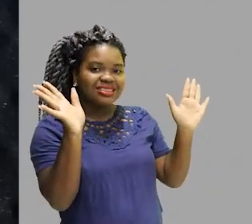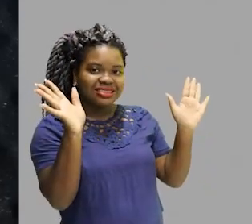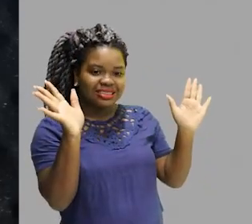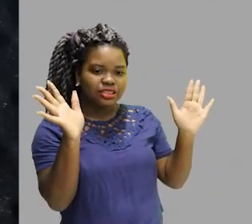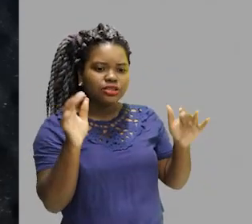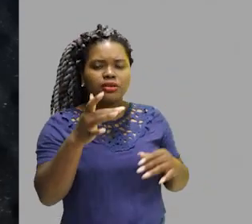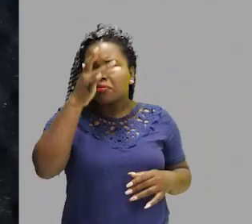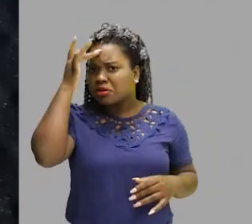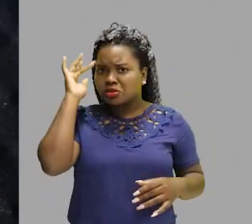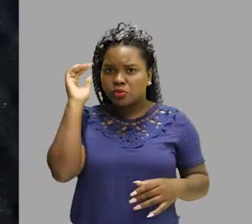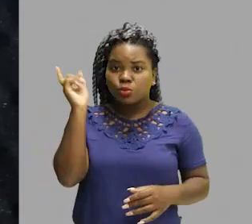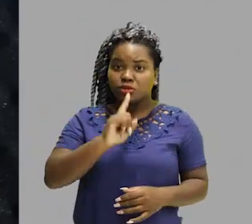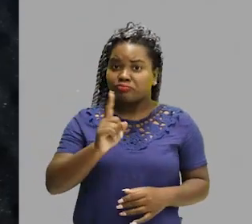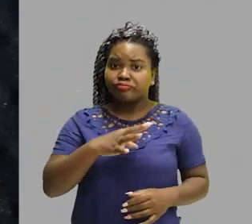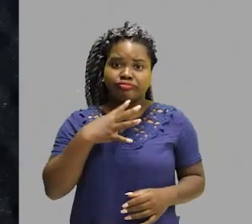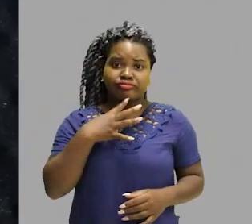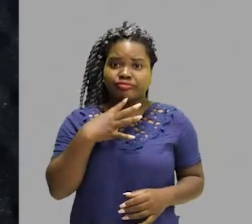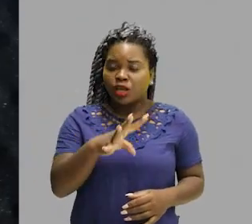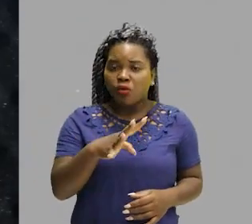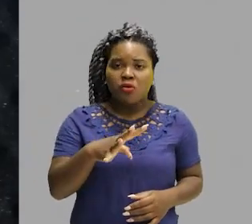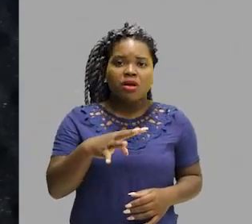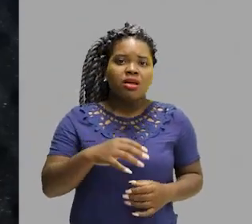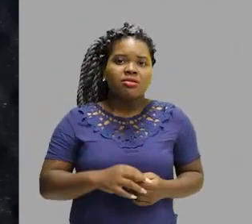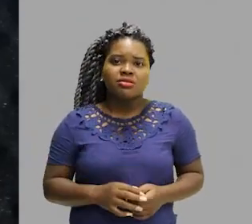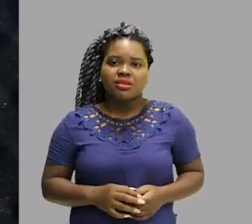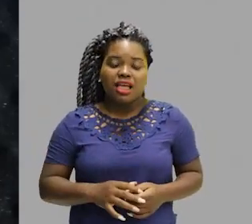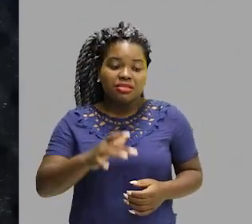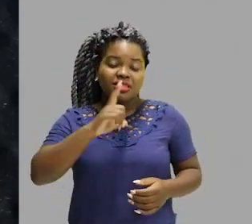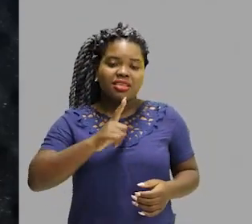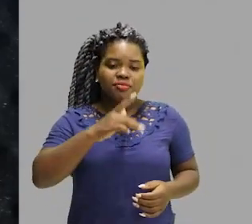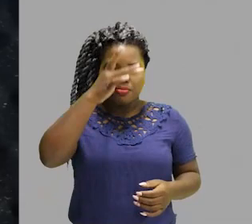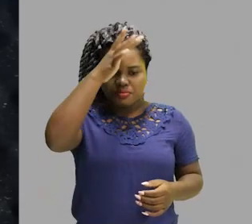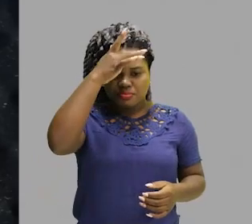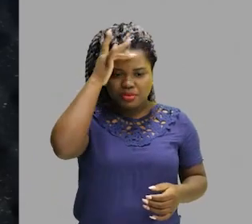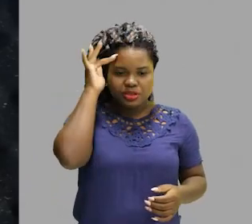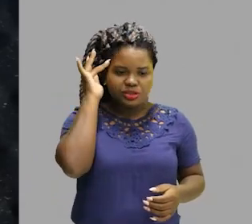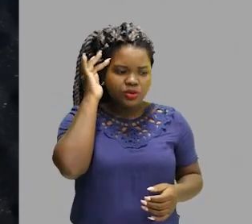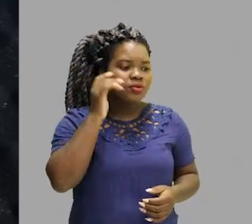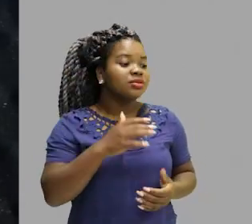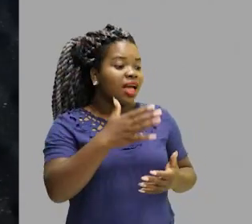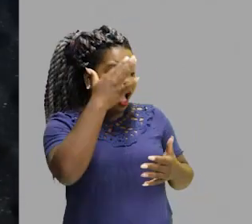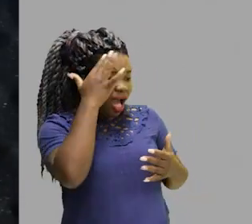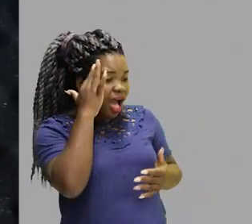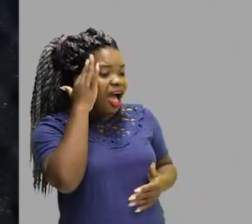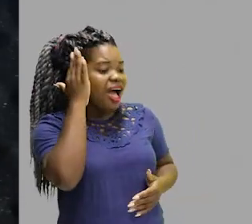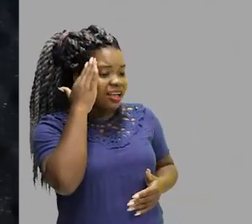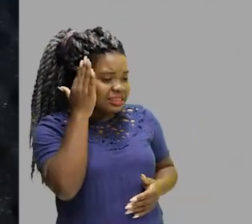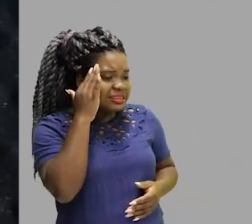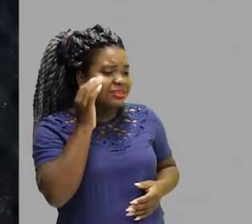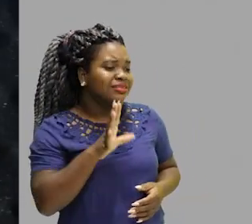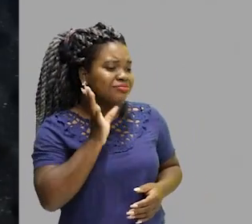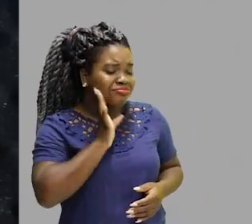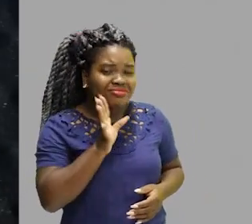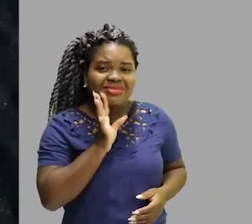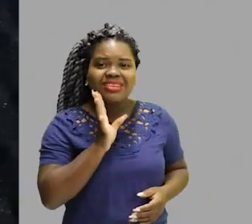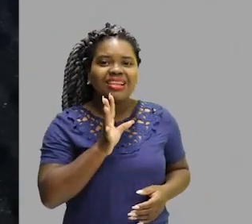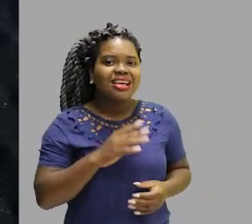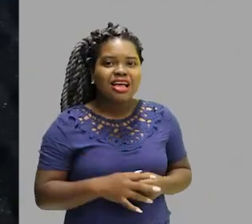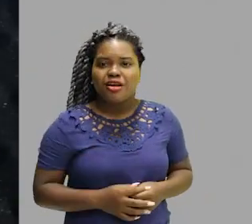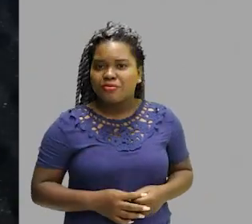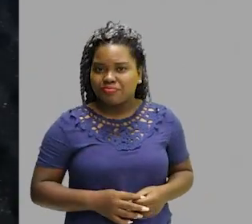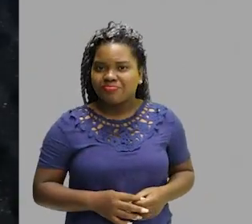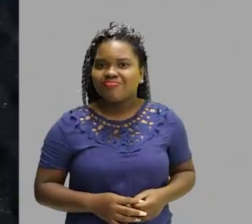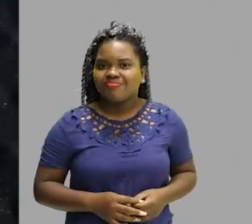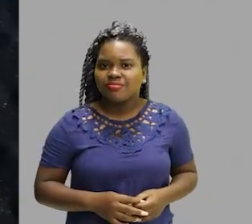é particular. Às vezes tem pessoas que vão se identificar com determinados versos, com determinadas músicas, não é assim? Cacau, mas por que você